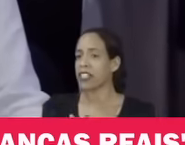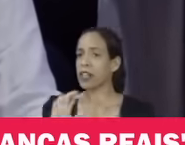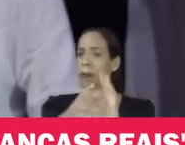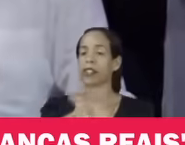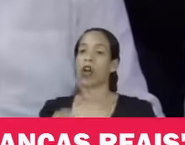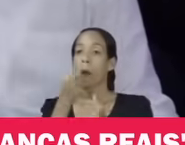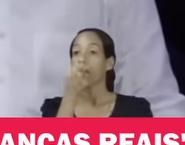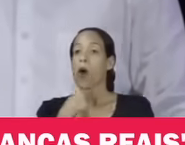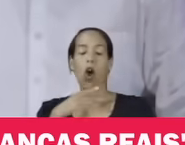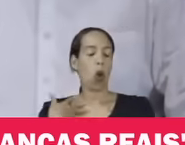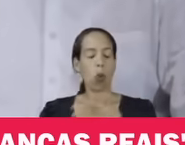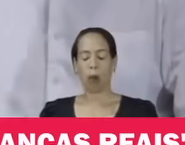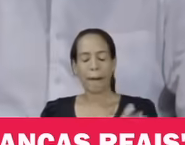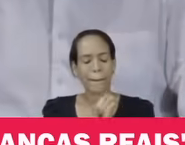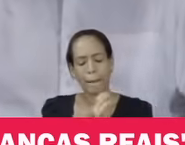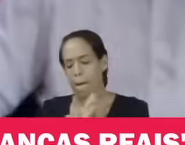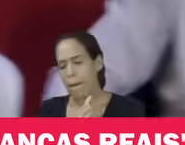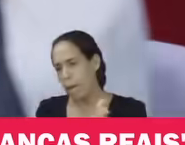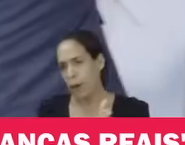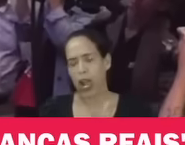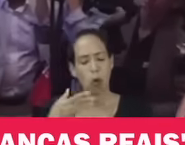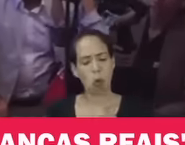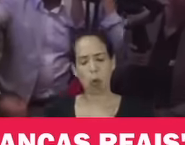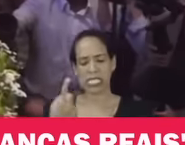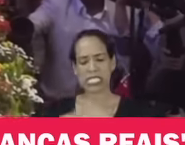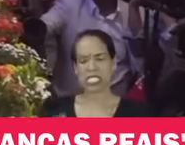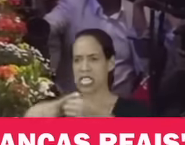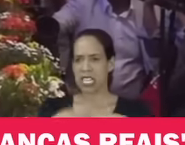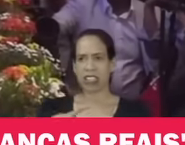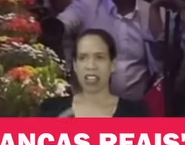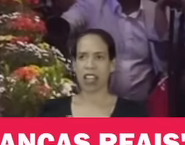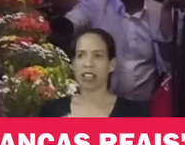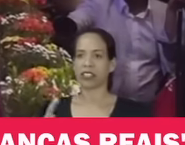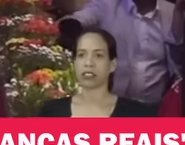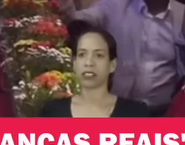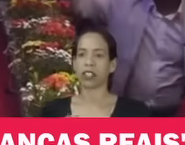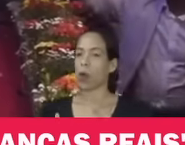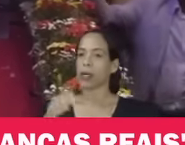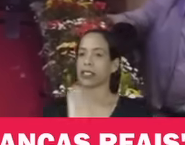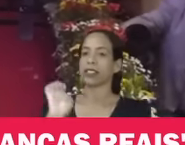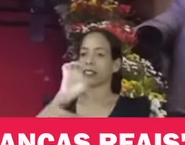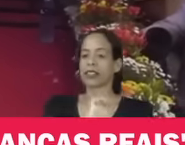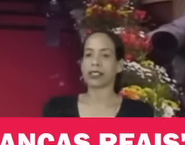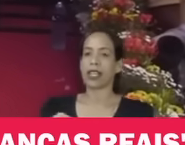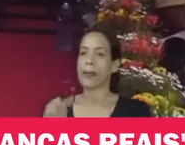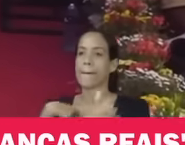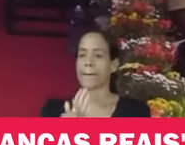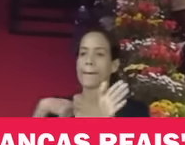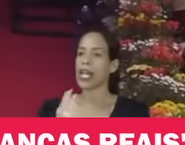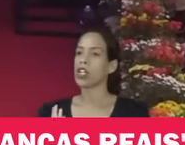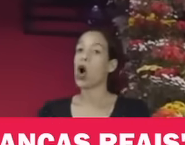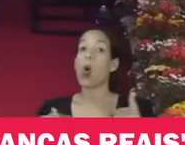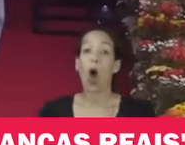Boulos, qualquer pesquisa que se fizer, em qualquer cidade desse país, das grandes, em qualquer estado, quando você pergunta